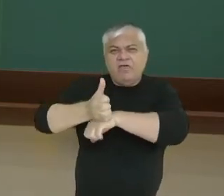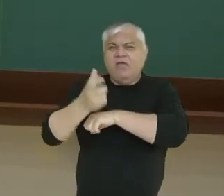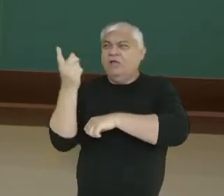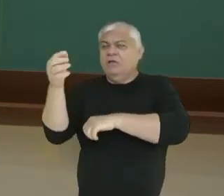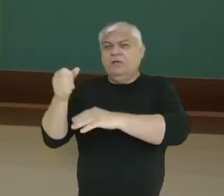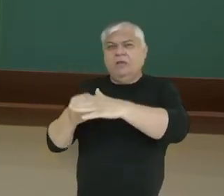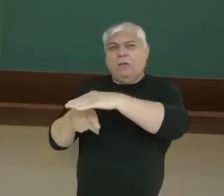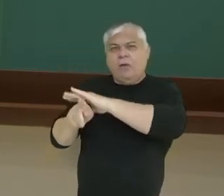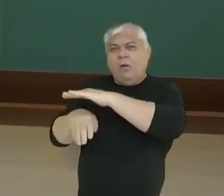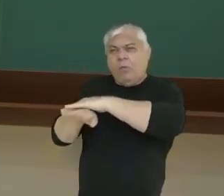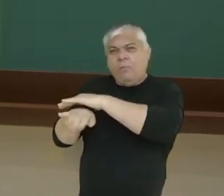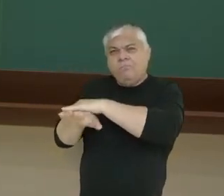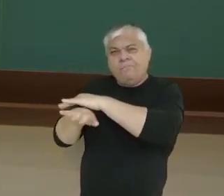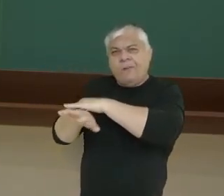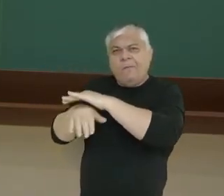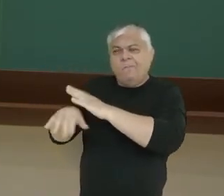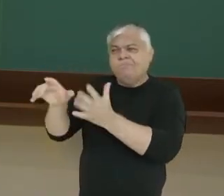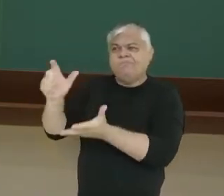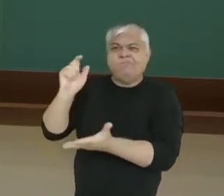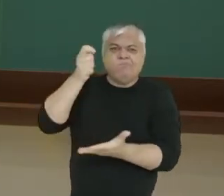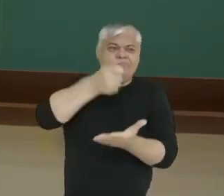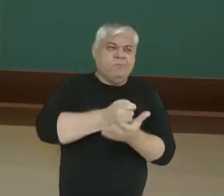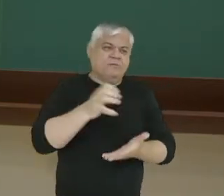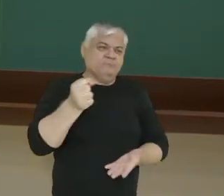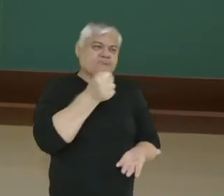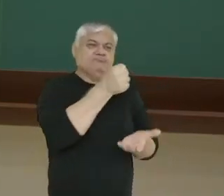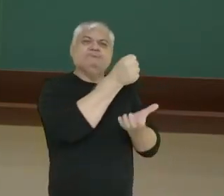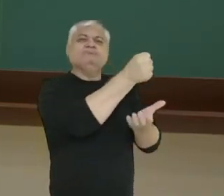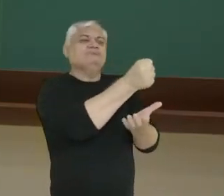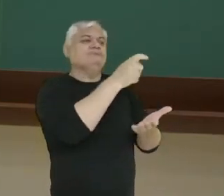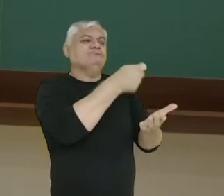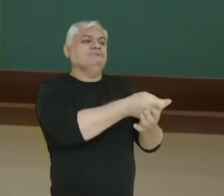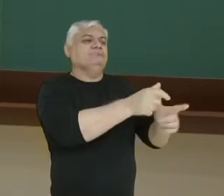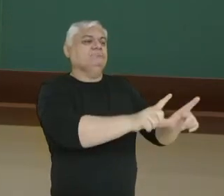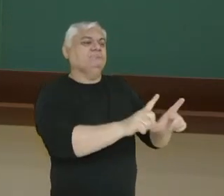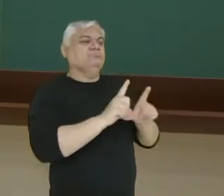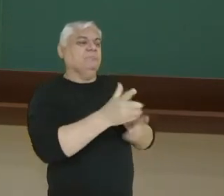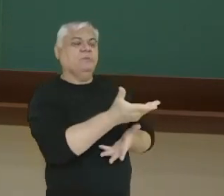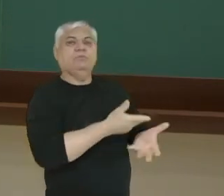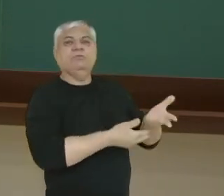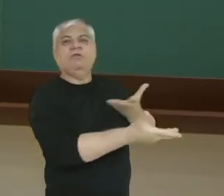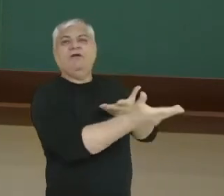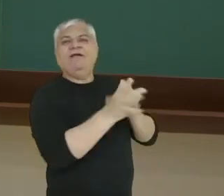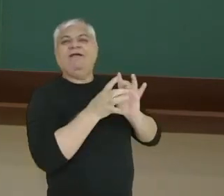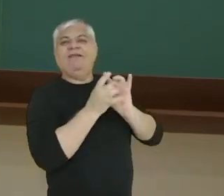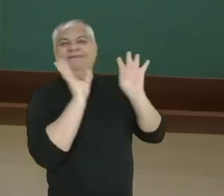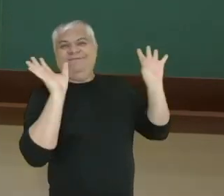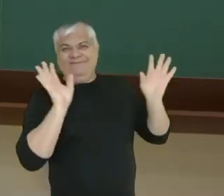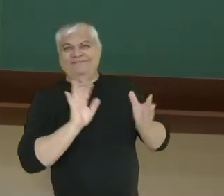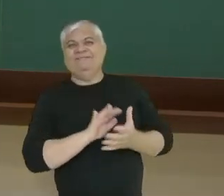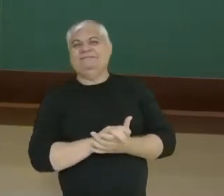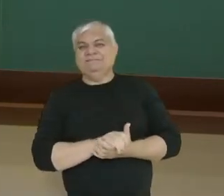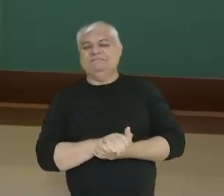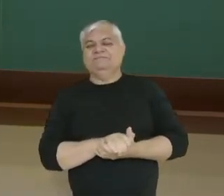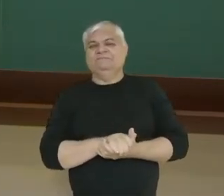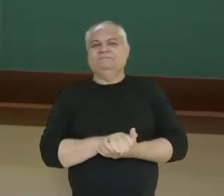juntava, né, dinheiro para conseguir comprar essa carta de alforria, a sua liberdade.